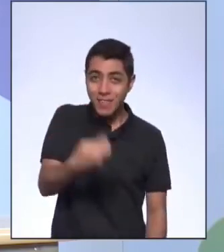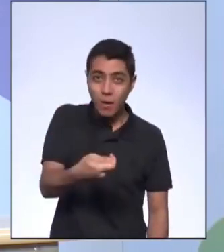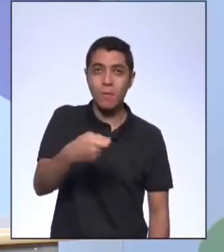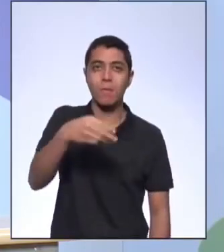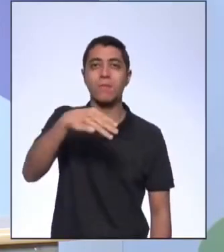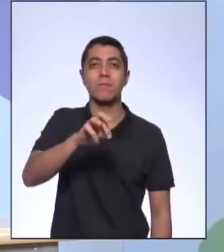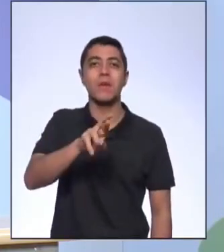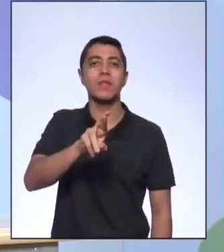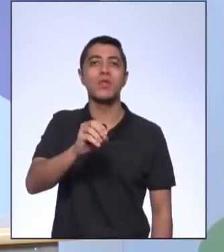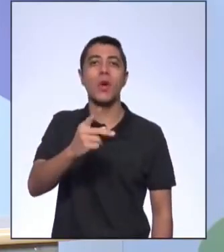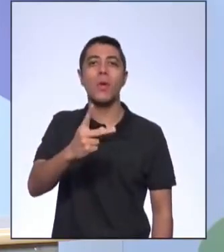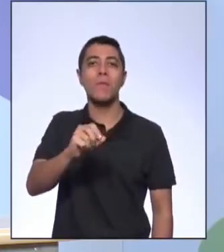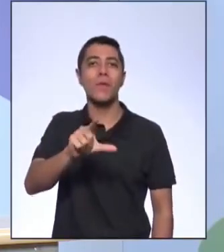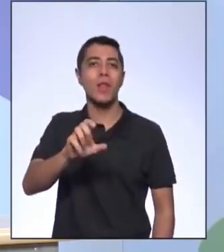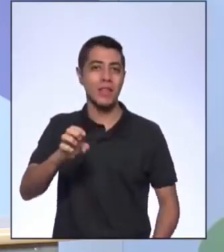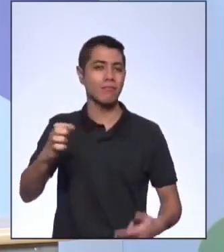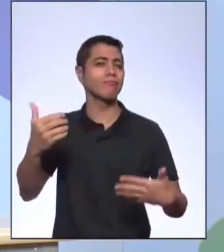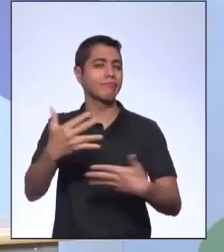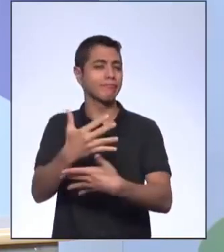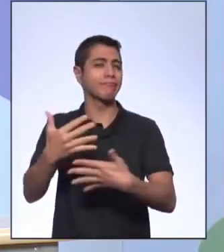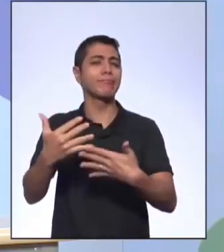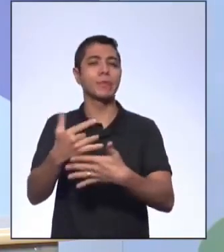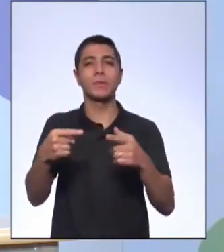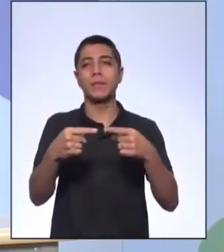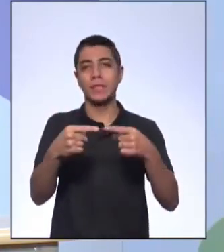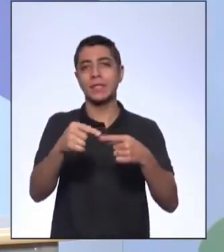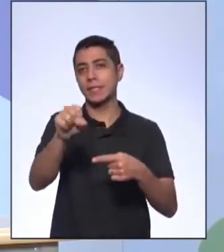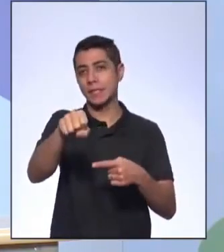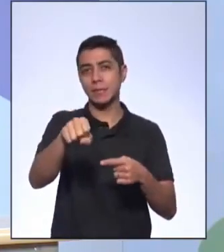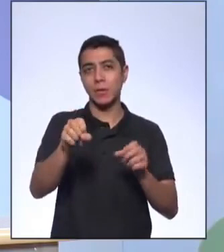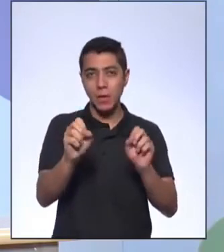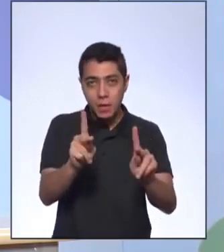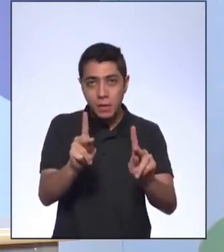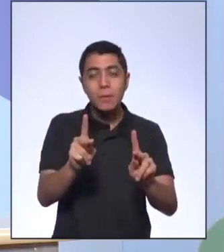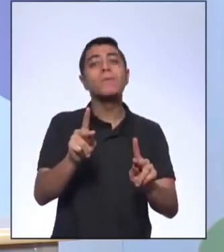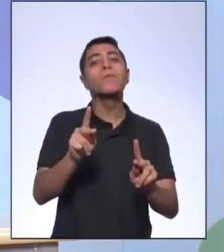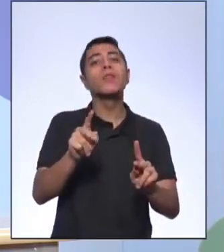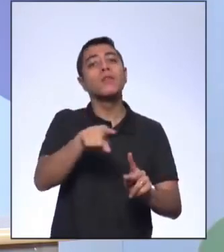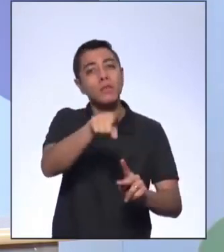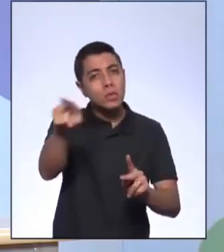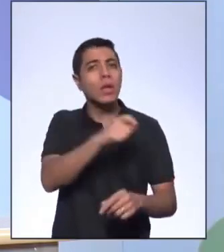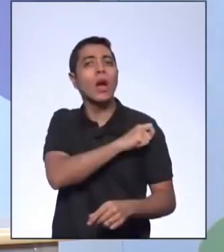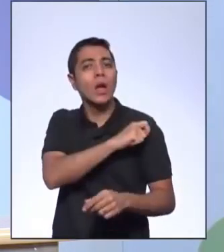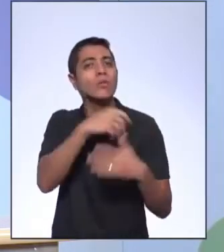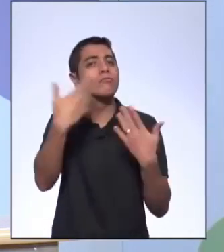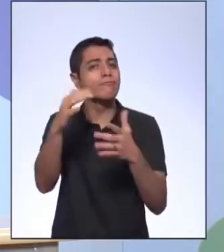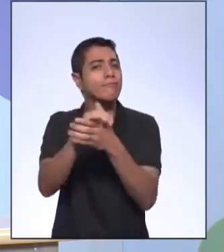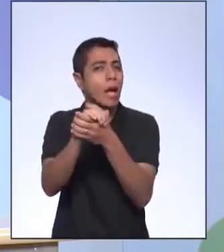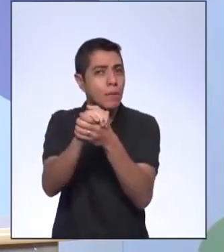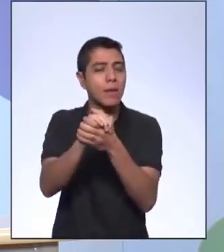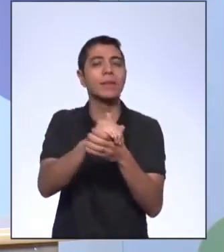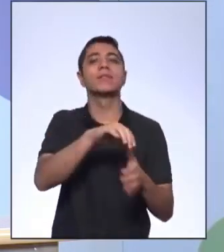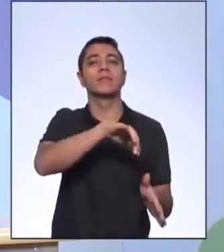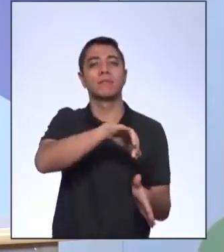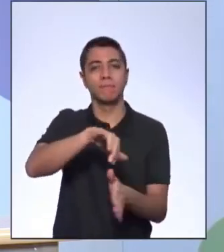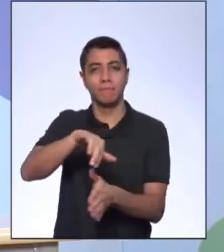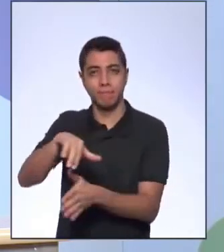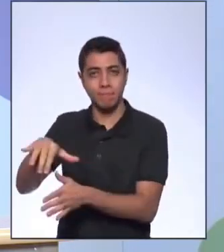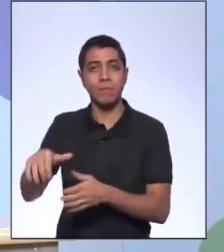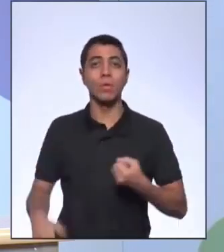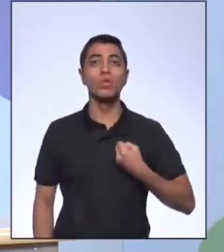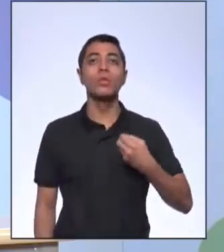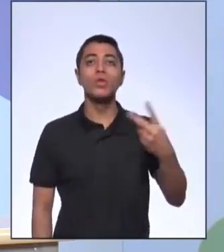da questão 1 Então os estudantes estão de parabéns e para Questão dois ficou uma coisa meio dividida viu a maioria